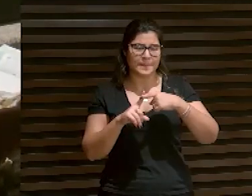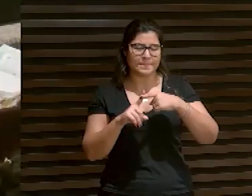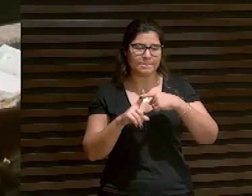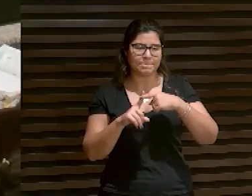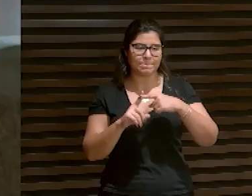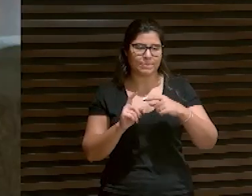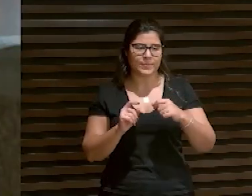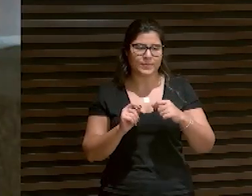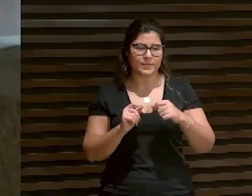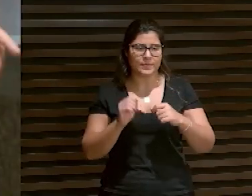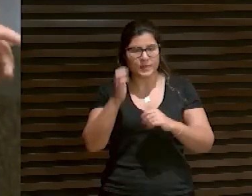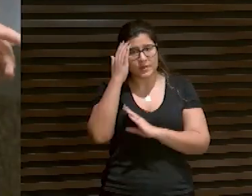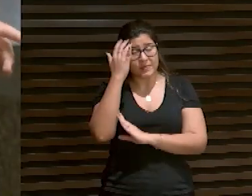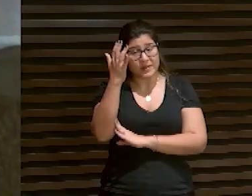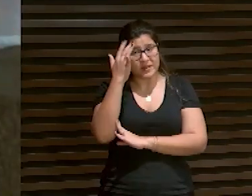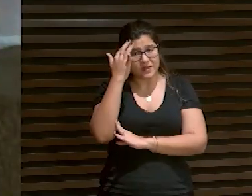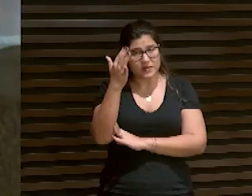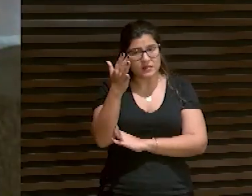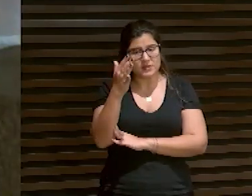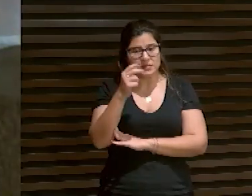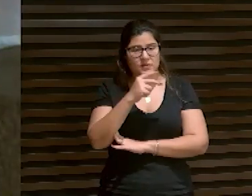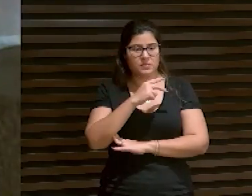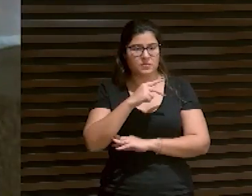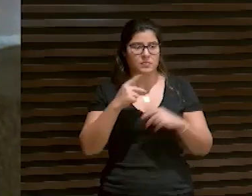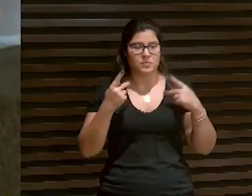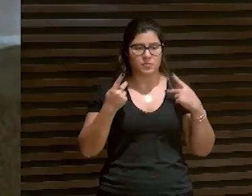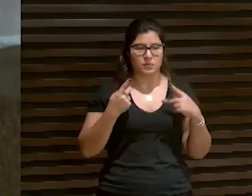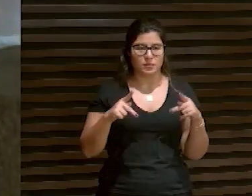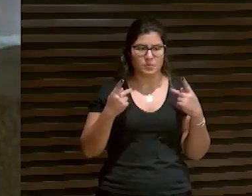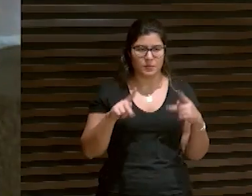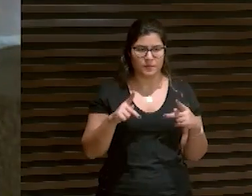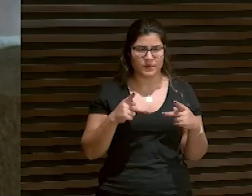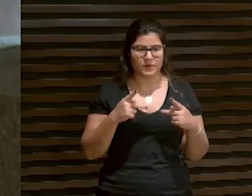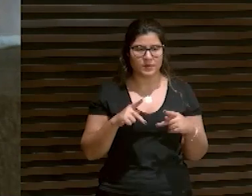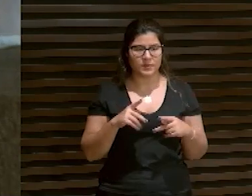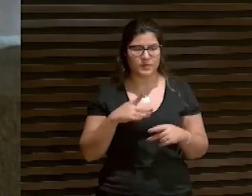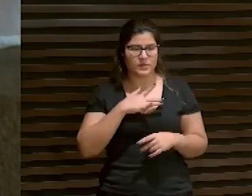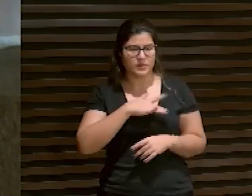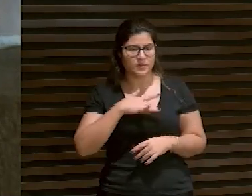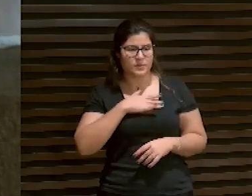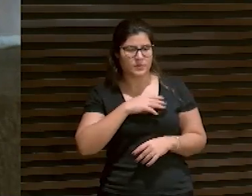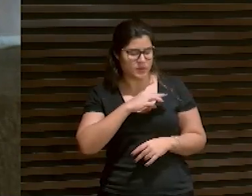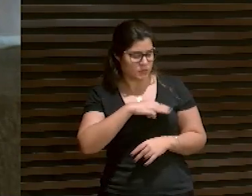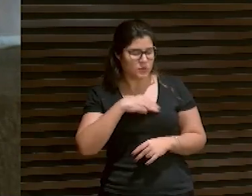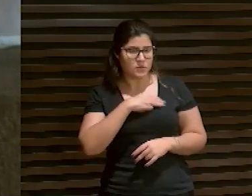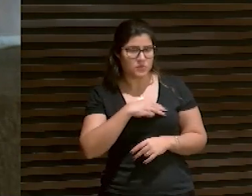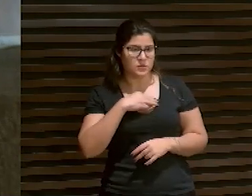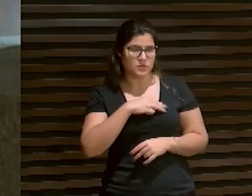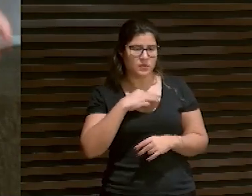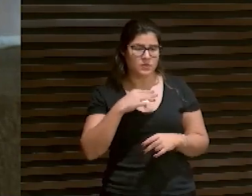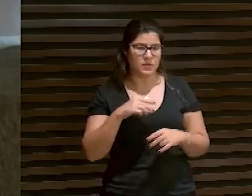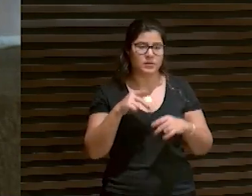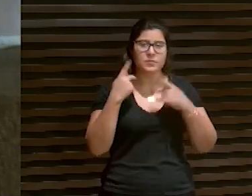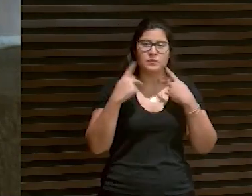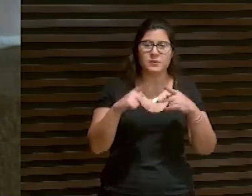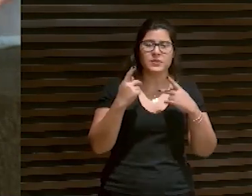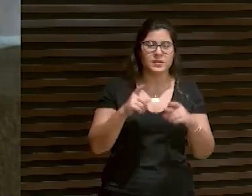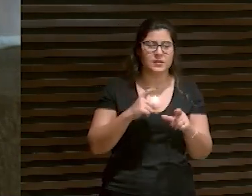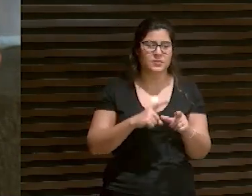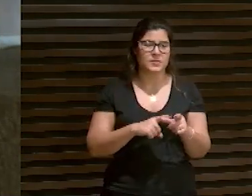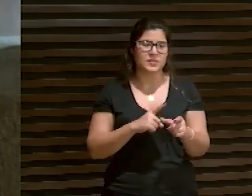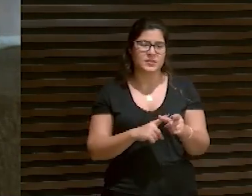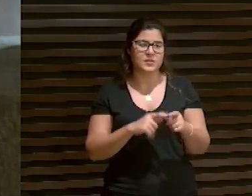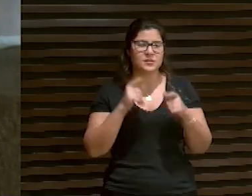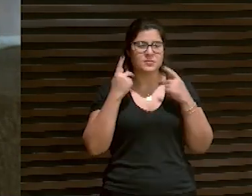um profeta, imagina um missionário pregar numa cidade, num bairro, pregar para uma tribo